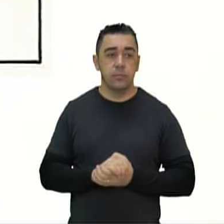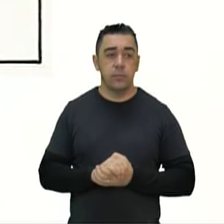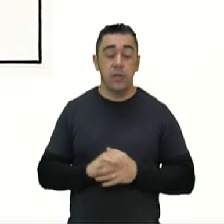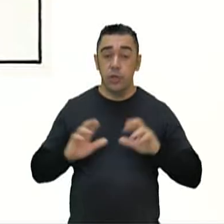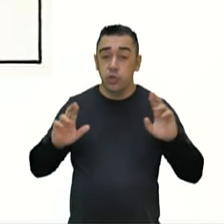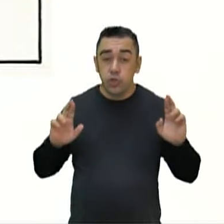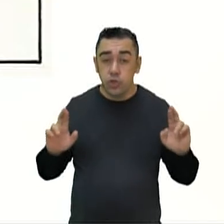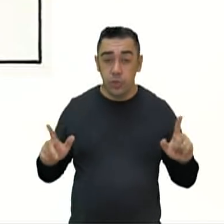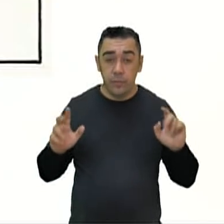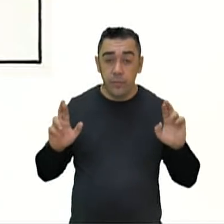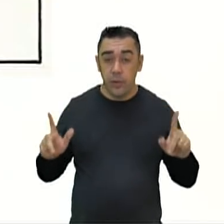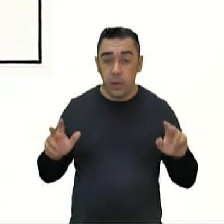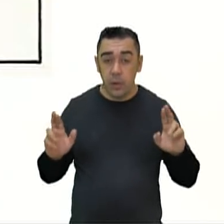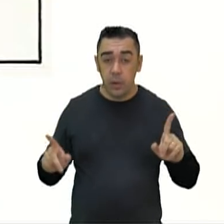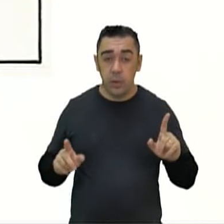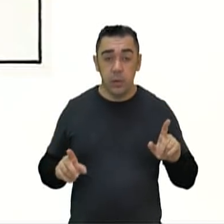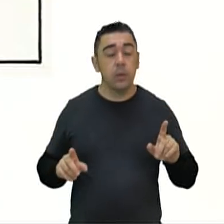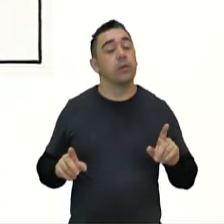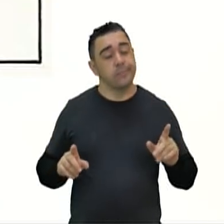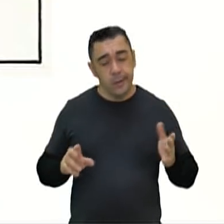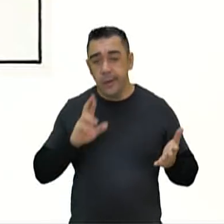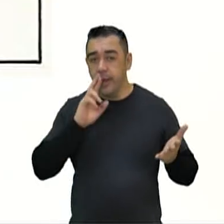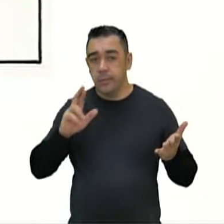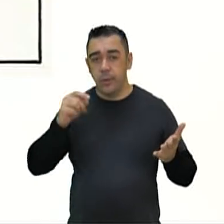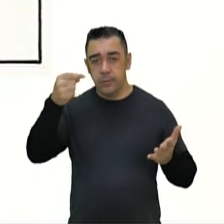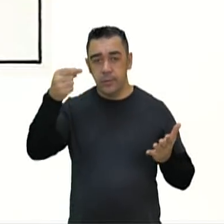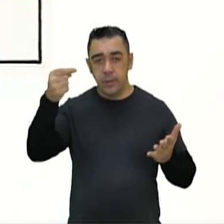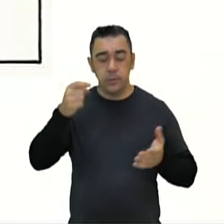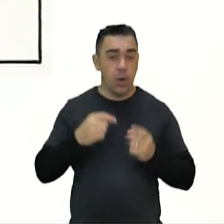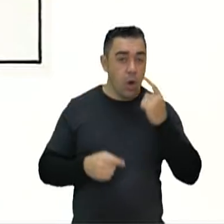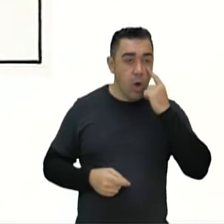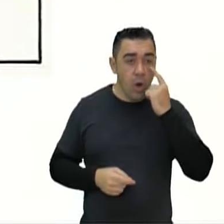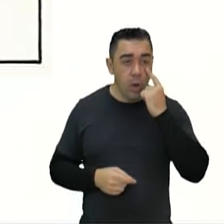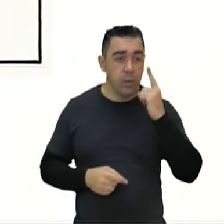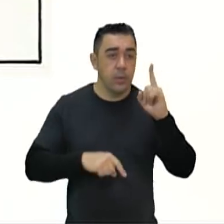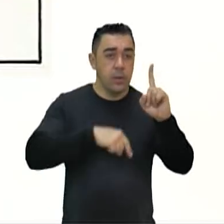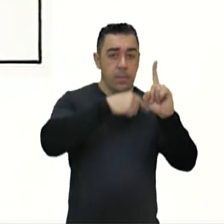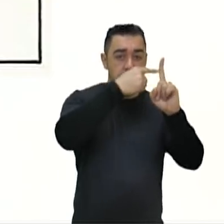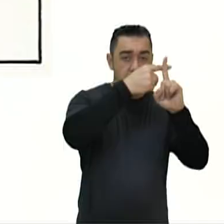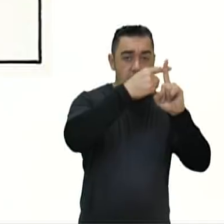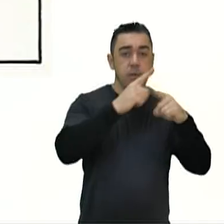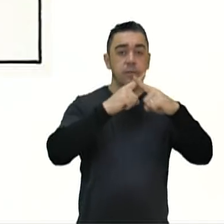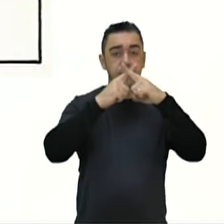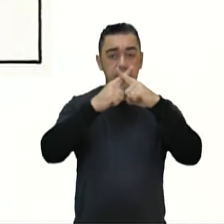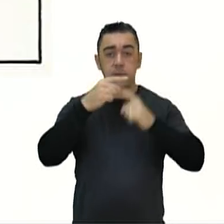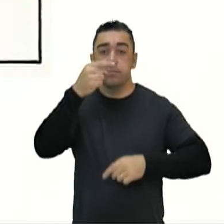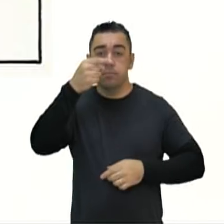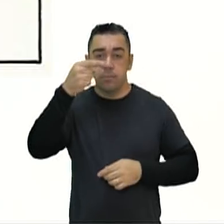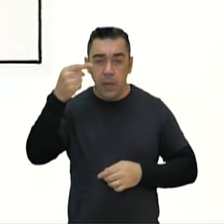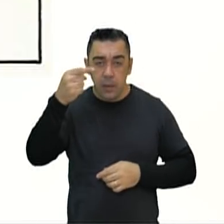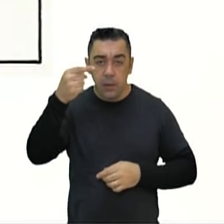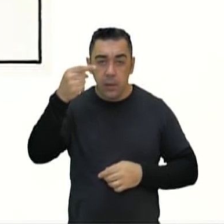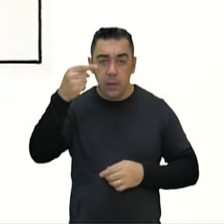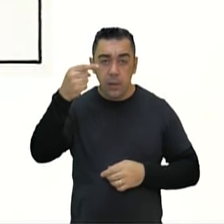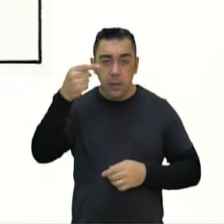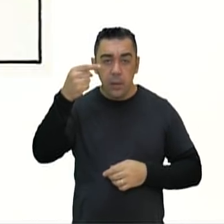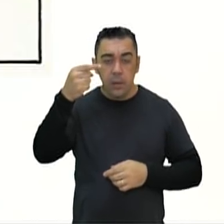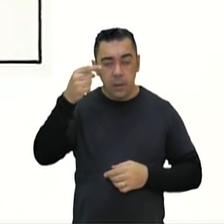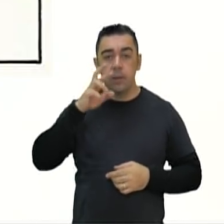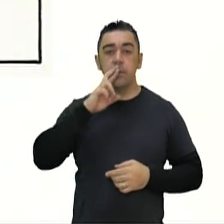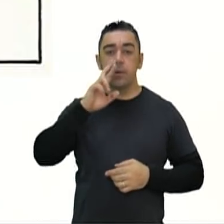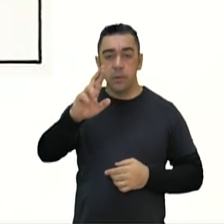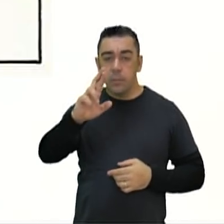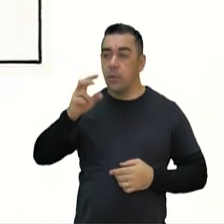Sinais diferentes, o resultado é negativo. Veja, mais multiplicado pelo sinal